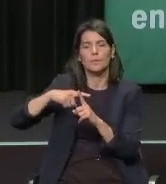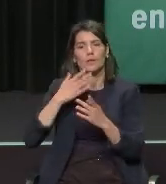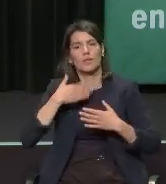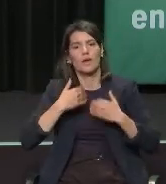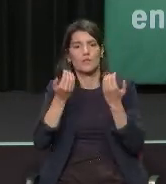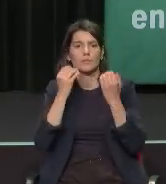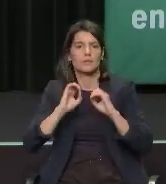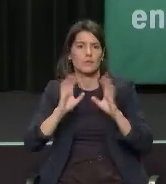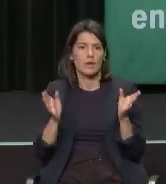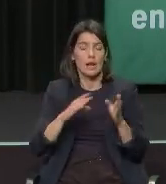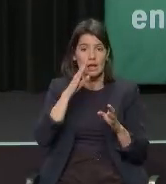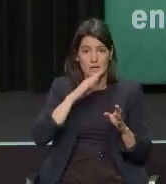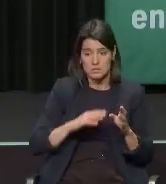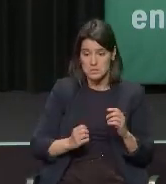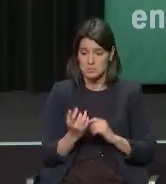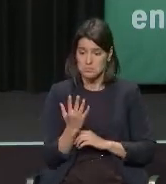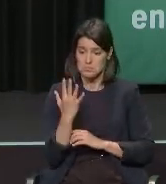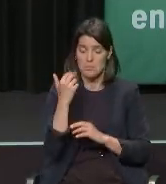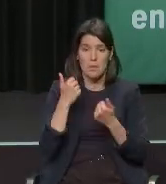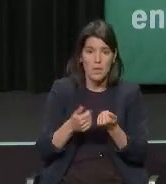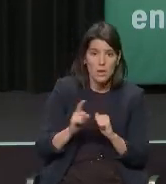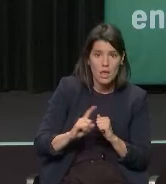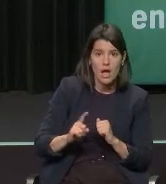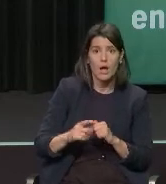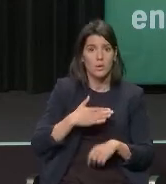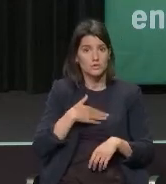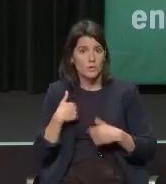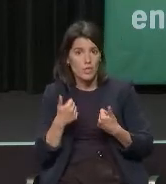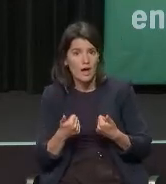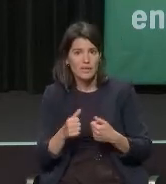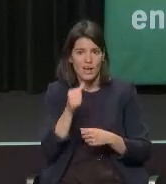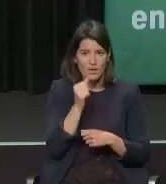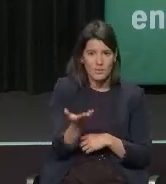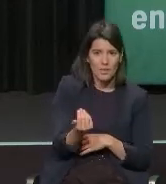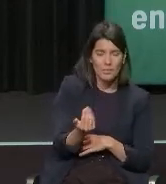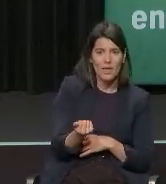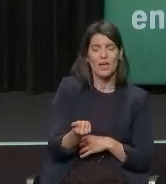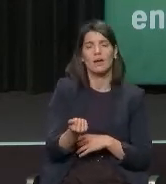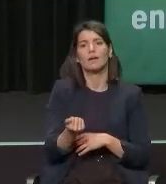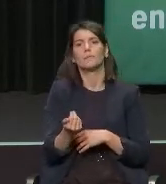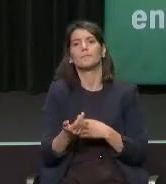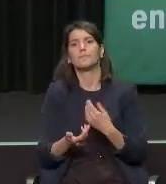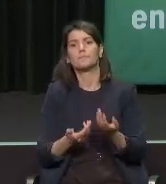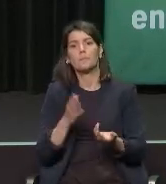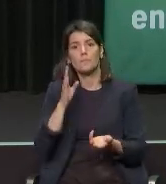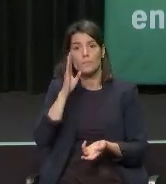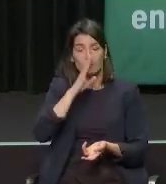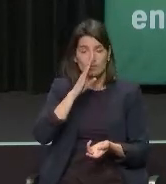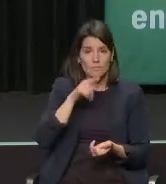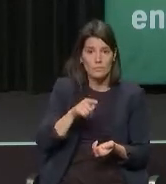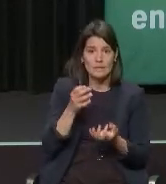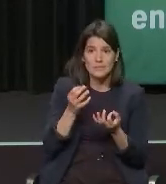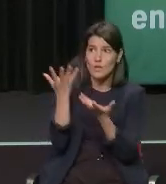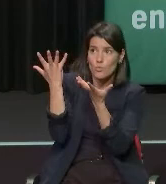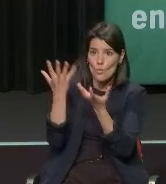se a vegetação está a crescer bem ou não, se está saudável ou não, se está com falta de água, se está a reter